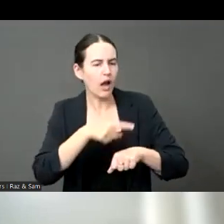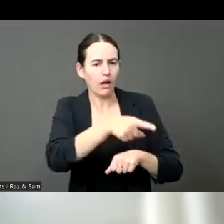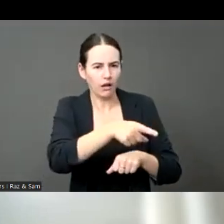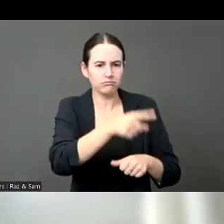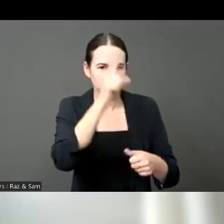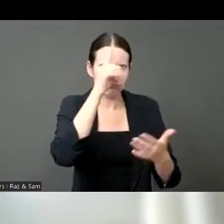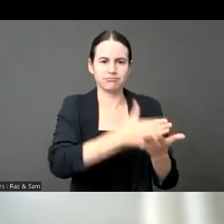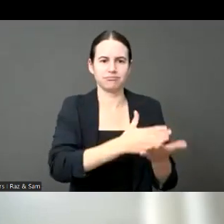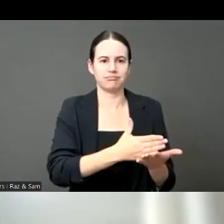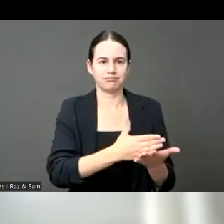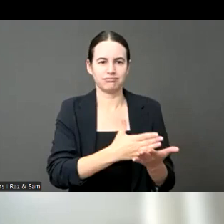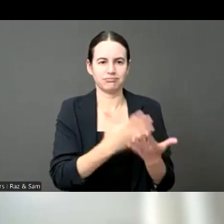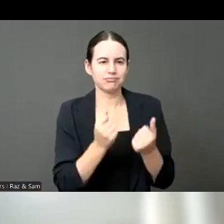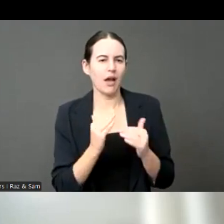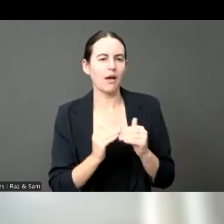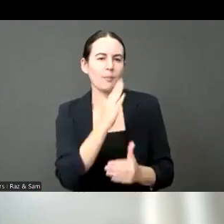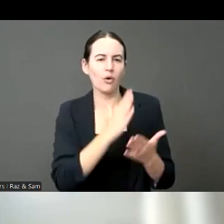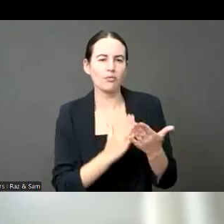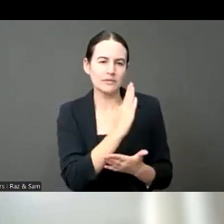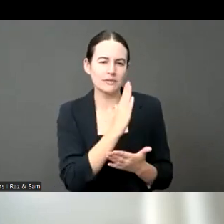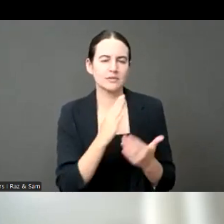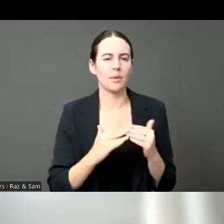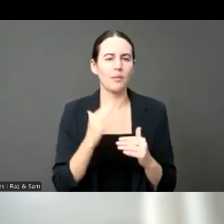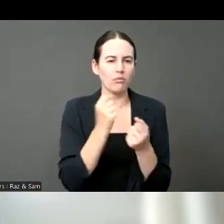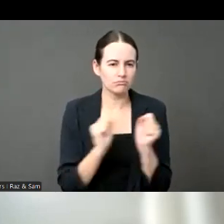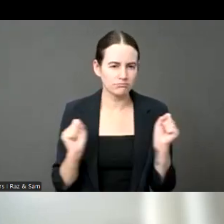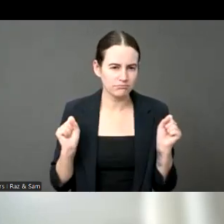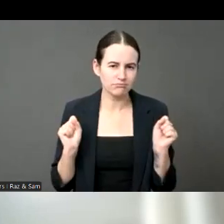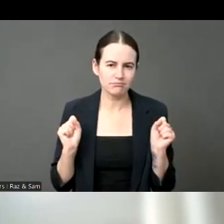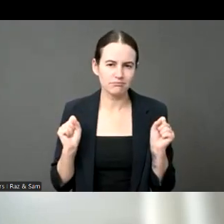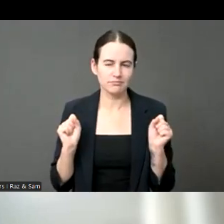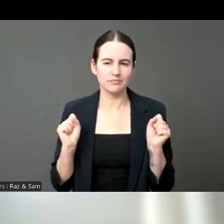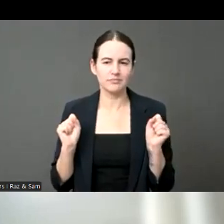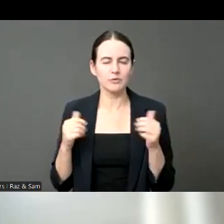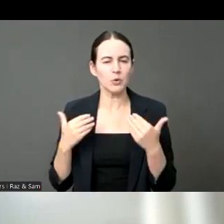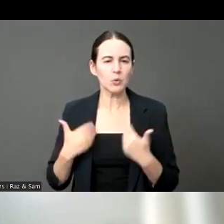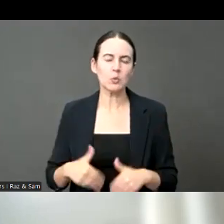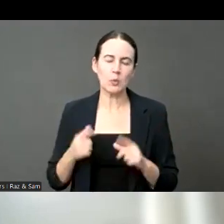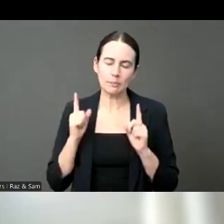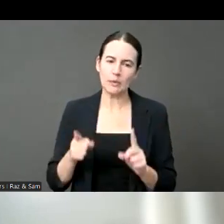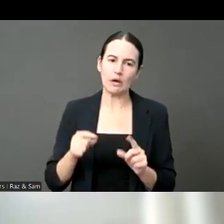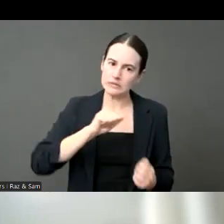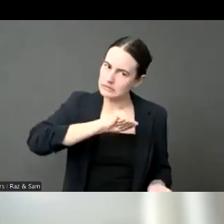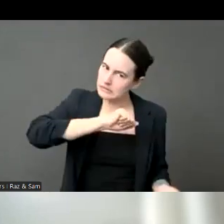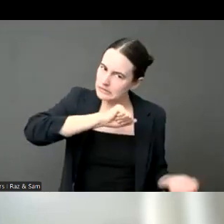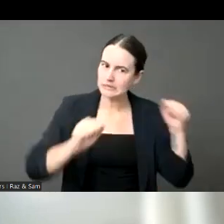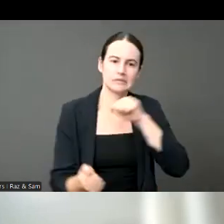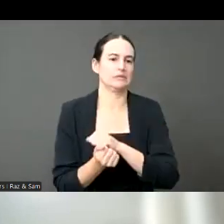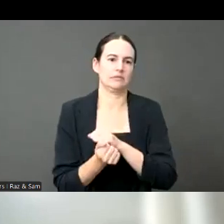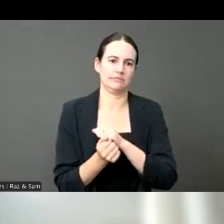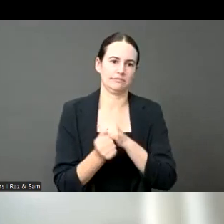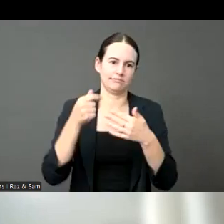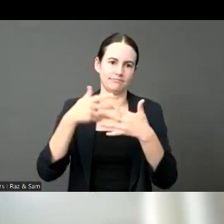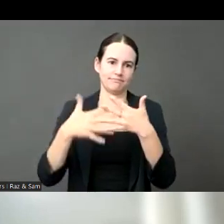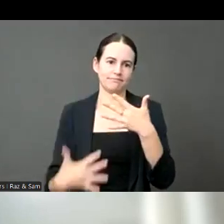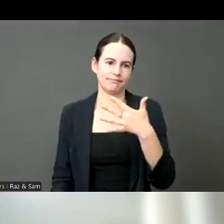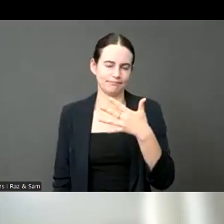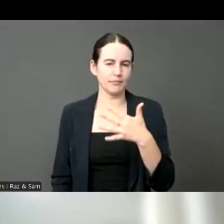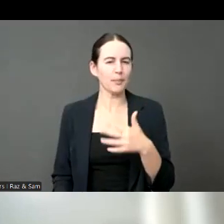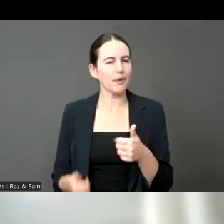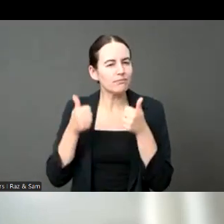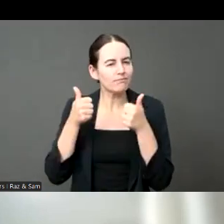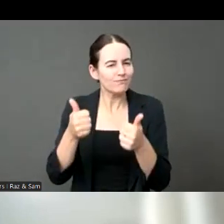coisas, o que eles vão fazer primeiro, e para isso precisamos ter uma maneira de engajar essa